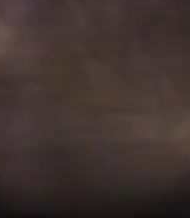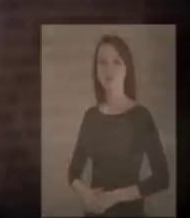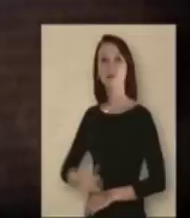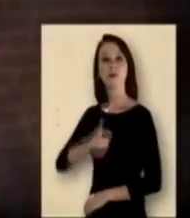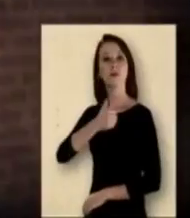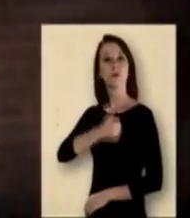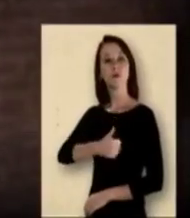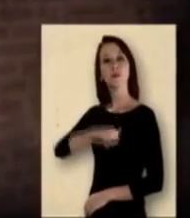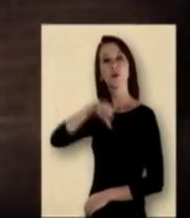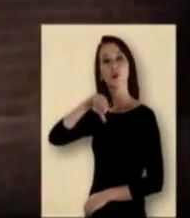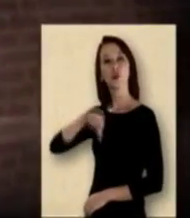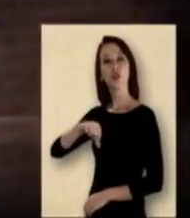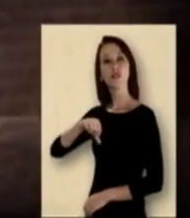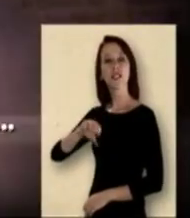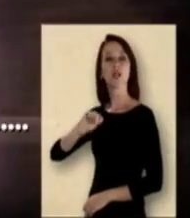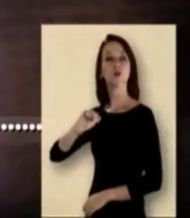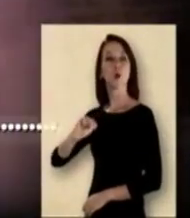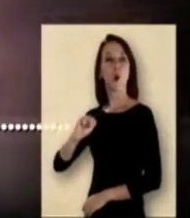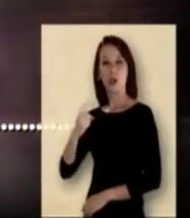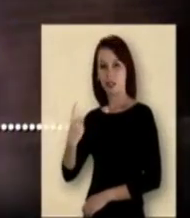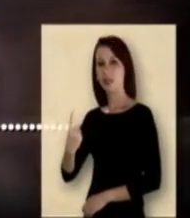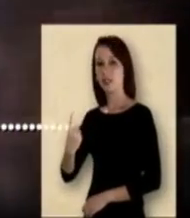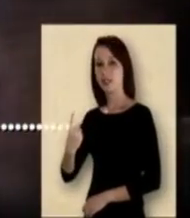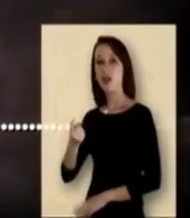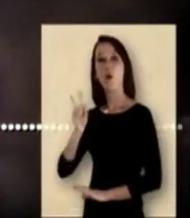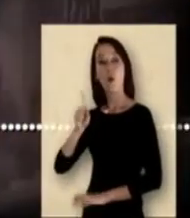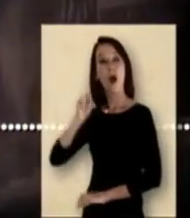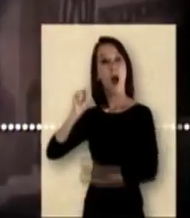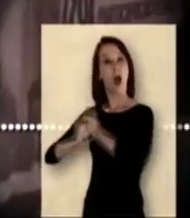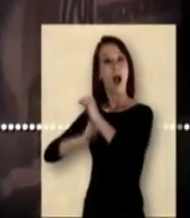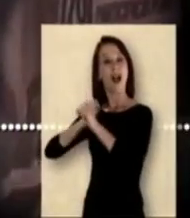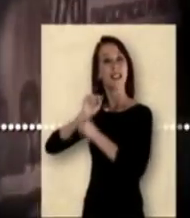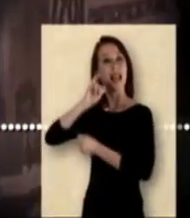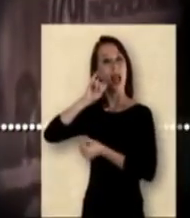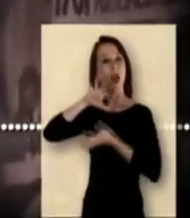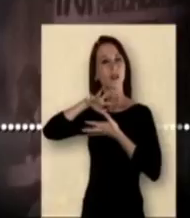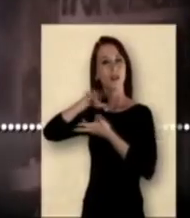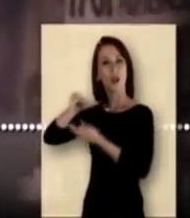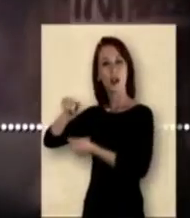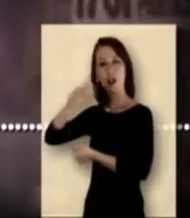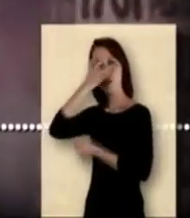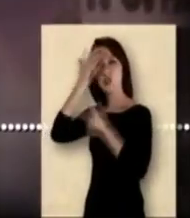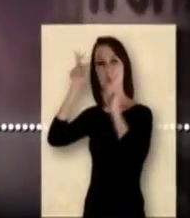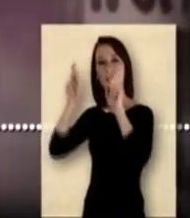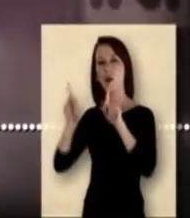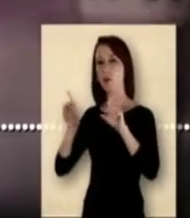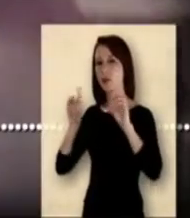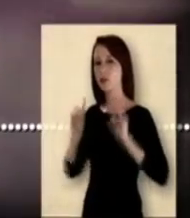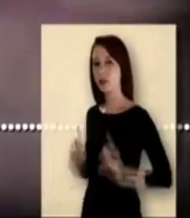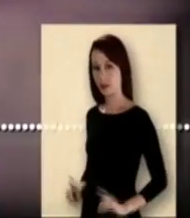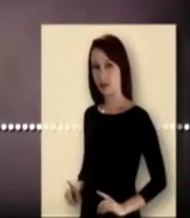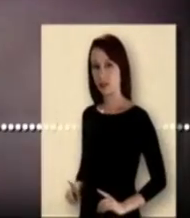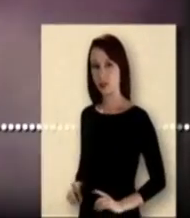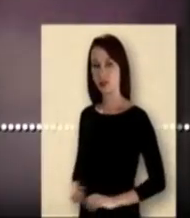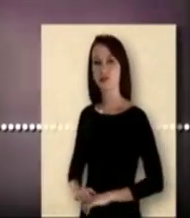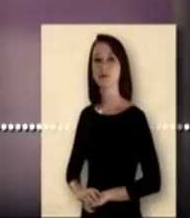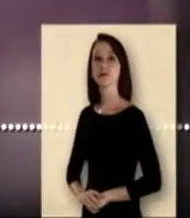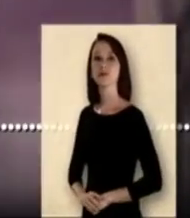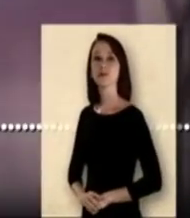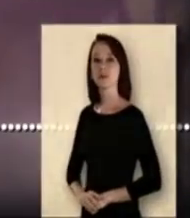jornais, aparece escrito: 1981. O Ano Internacional das Pessoas